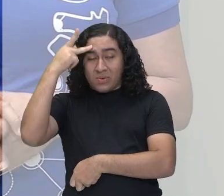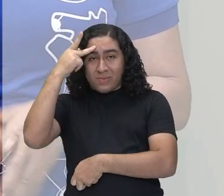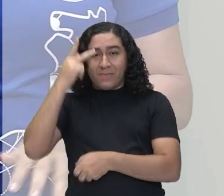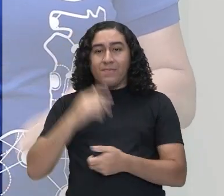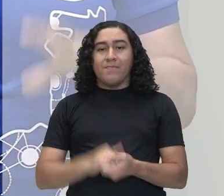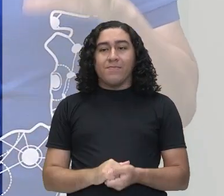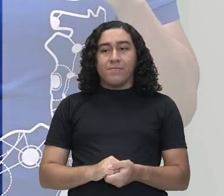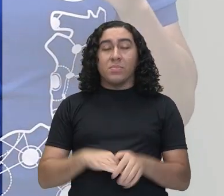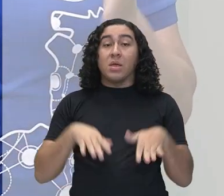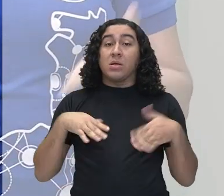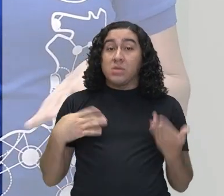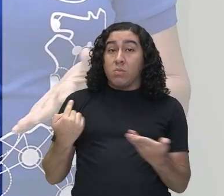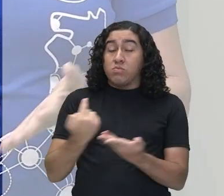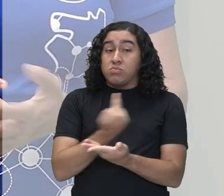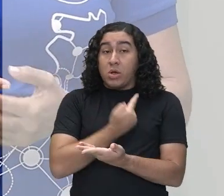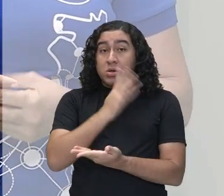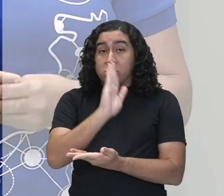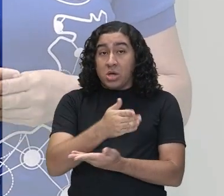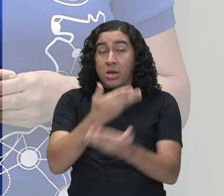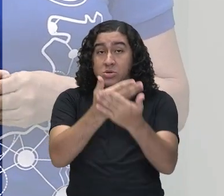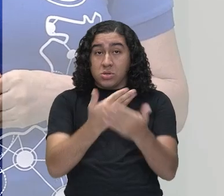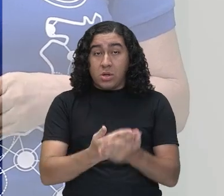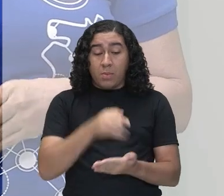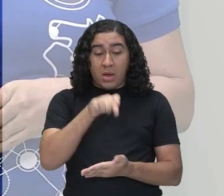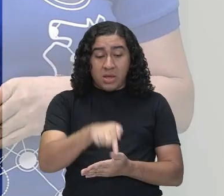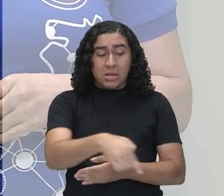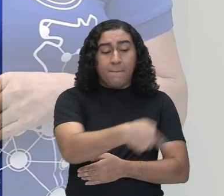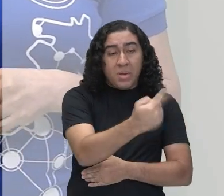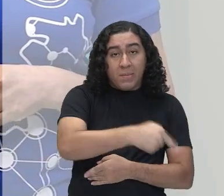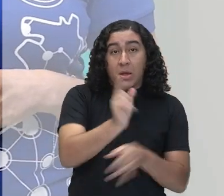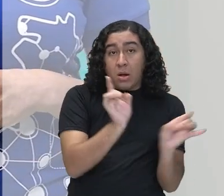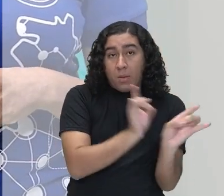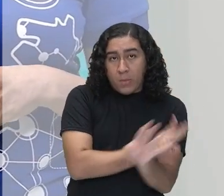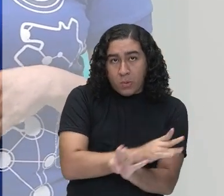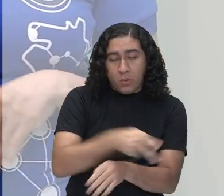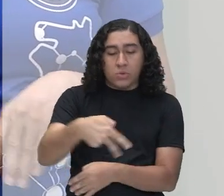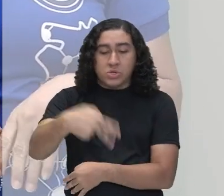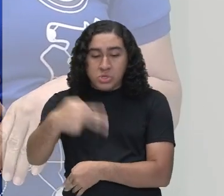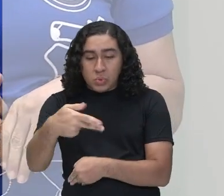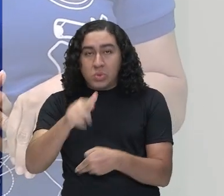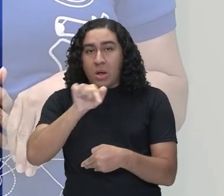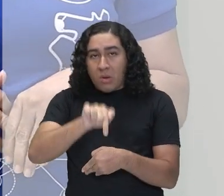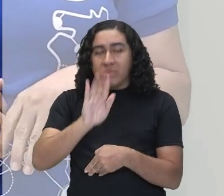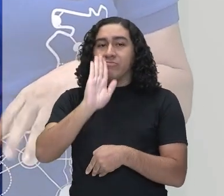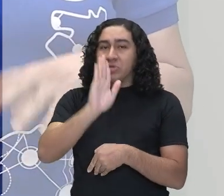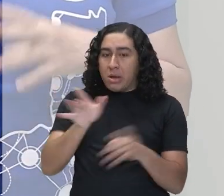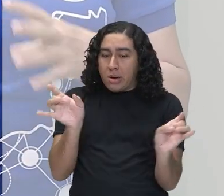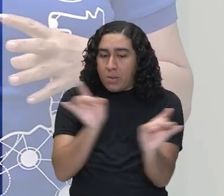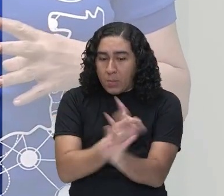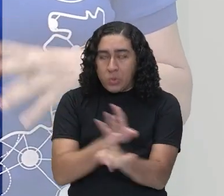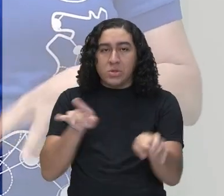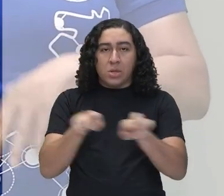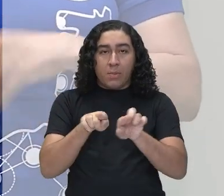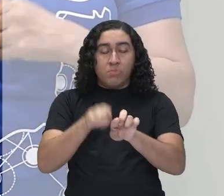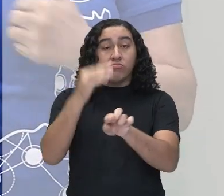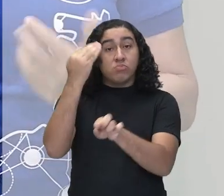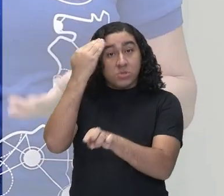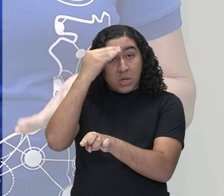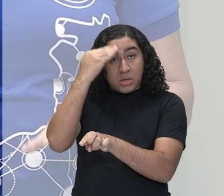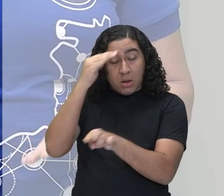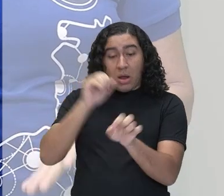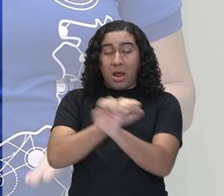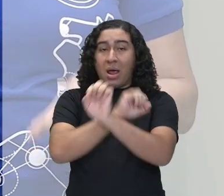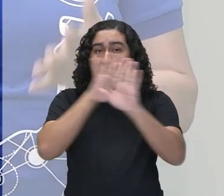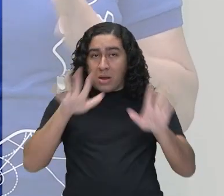gente trabalhou já a segunda geração, né, a geração romântica, nós vimos que tem característica